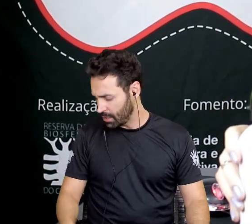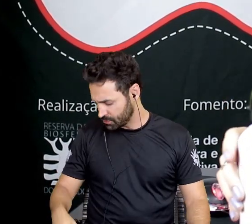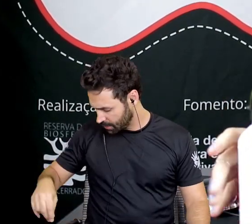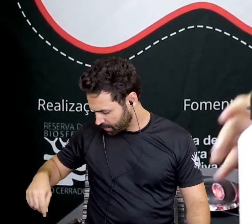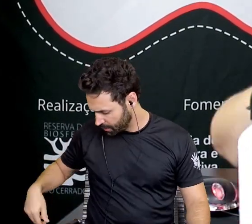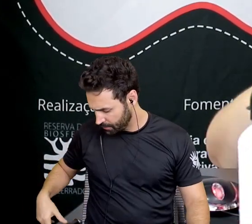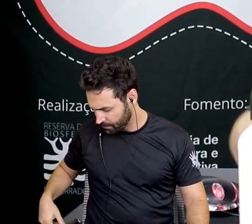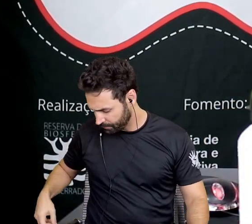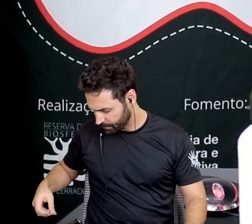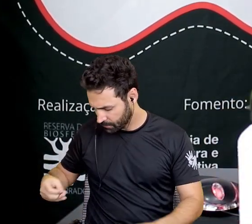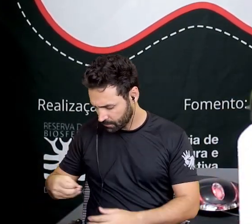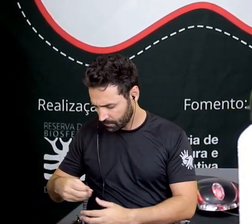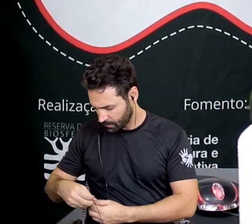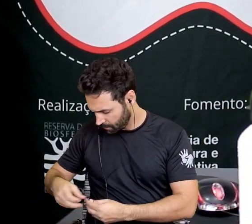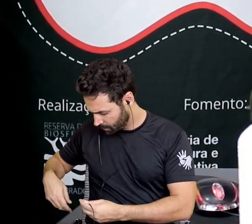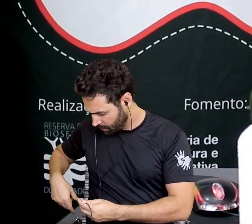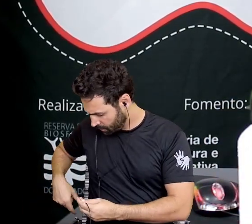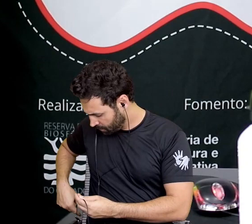Pergunte.